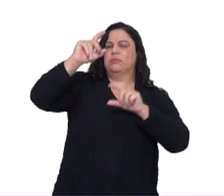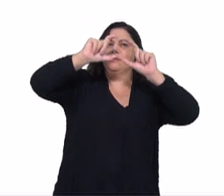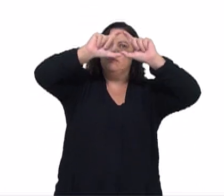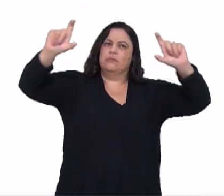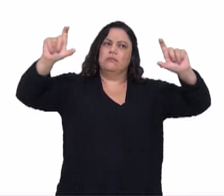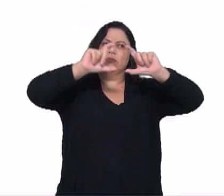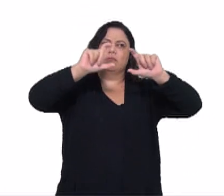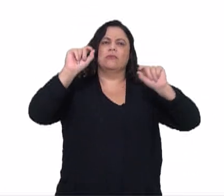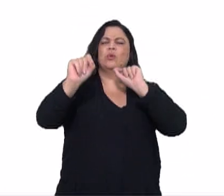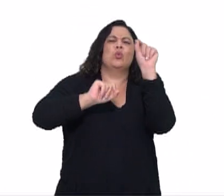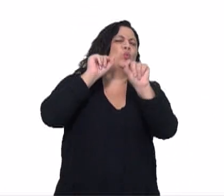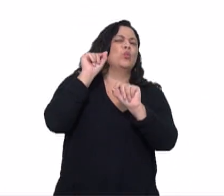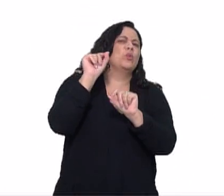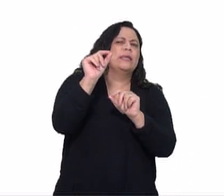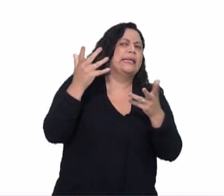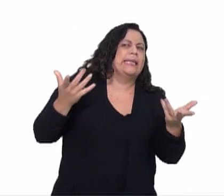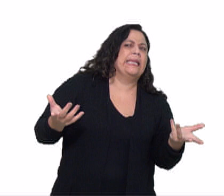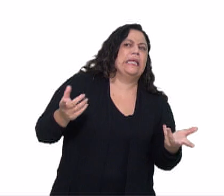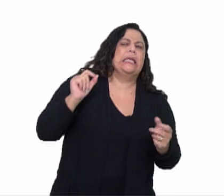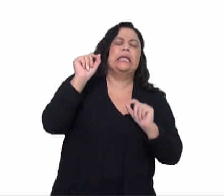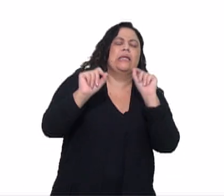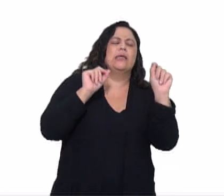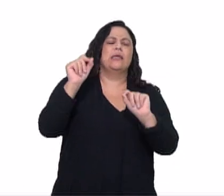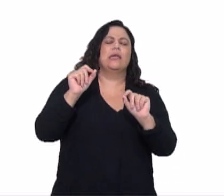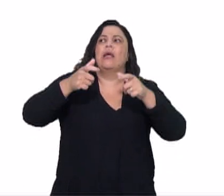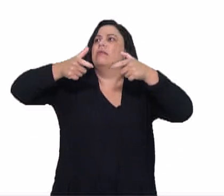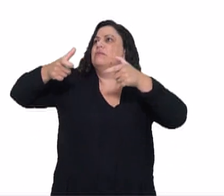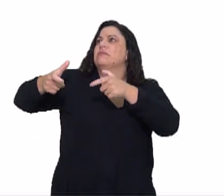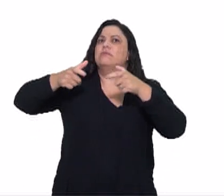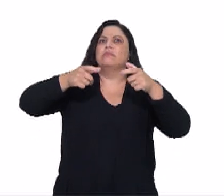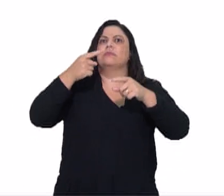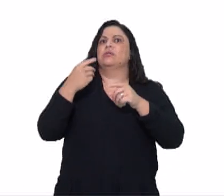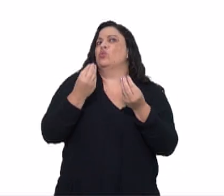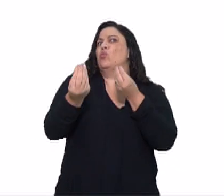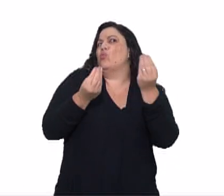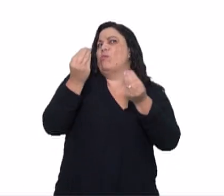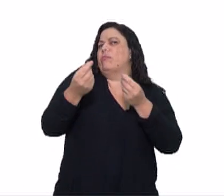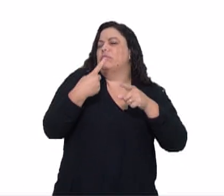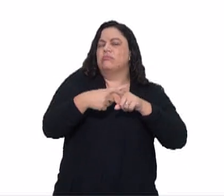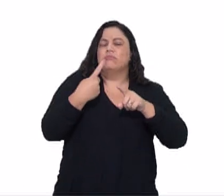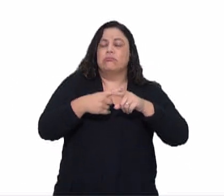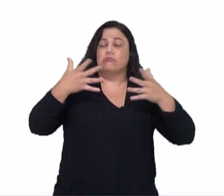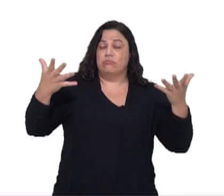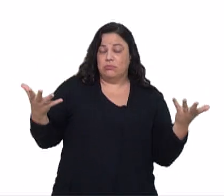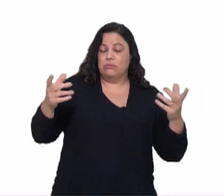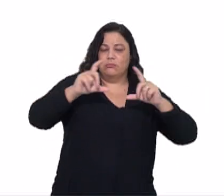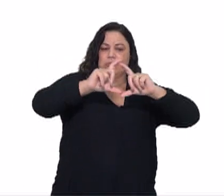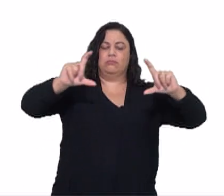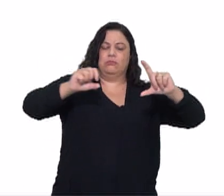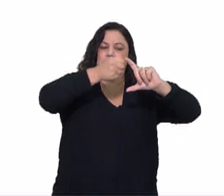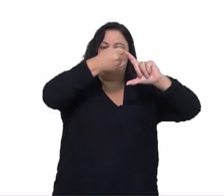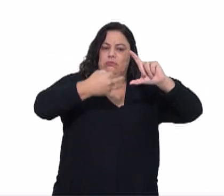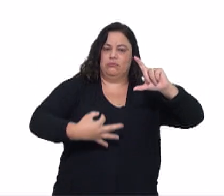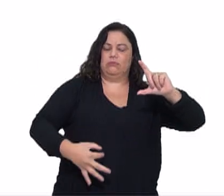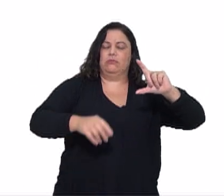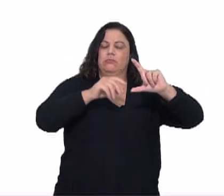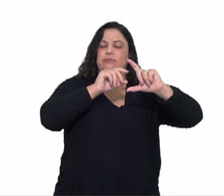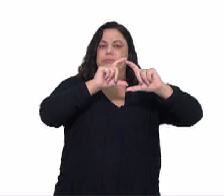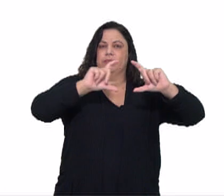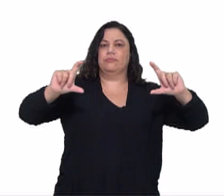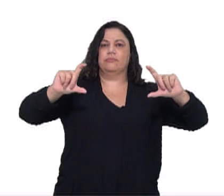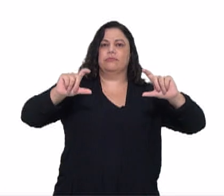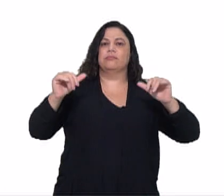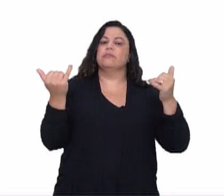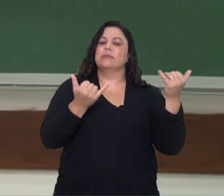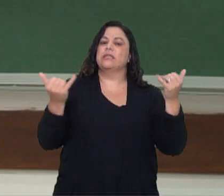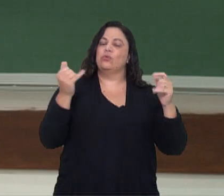que, quem, onde, como, porquê, e o corpo, que é o detalhamento dessas informações dos parágrafos seguintes.